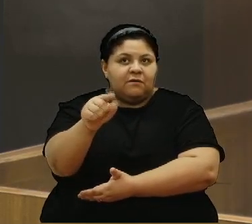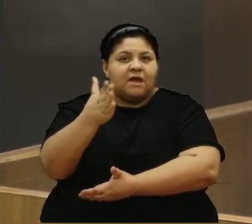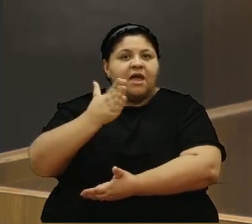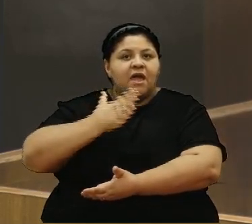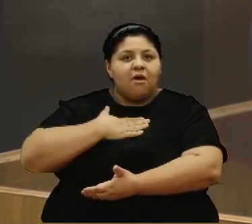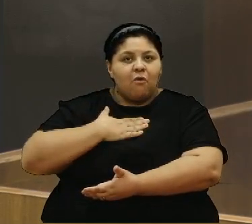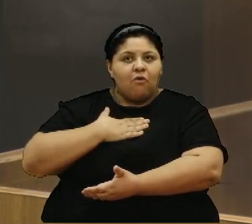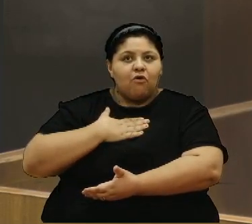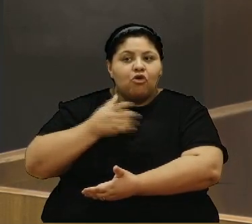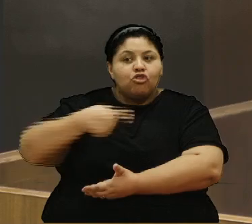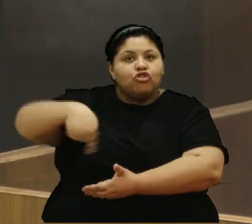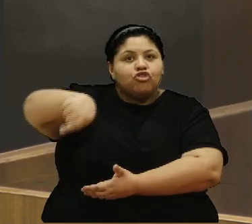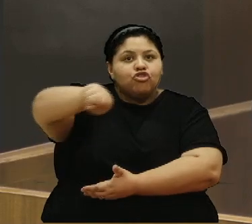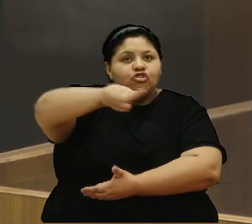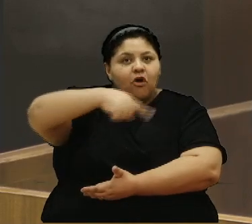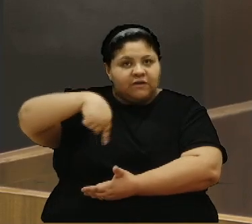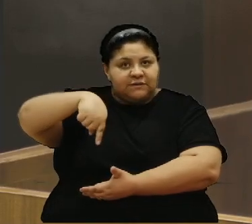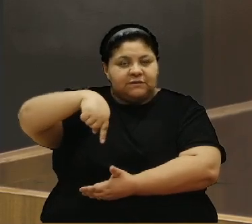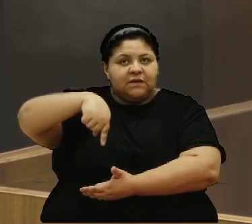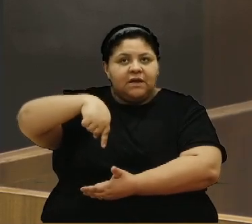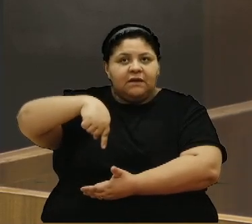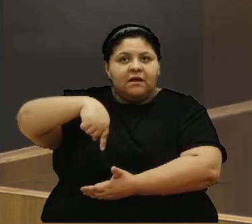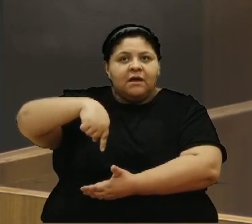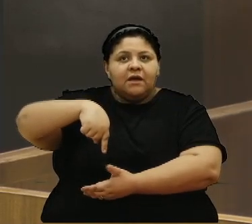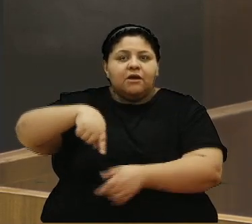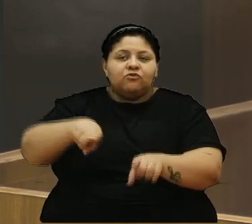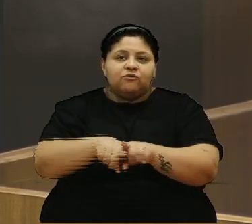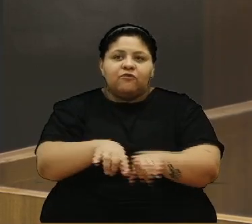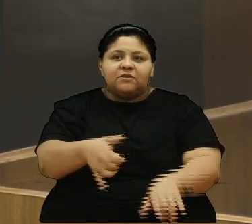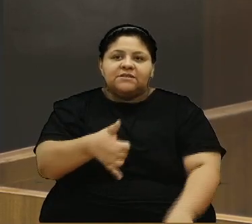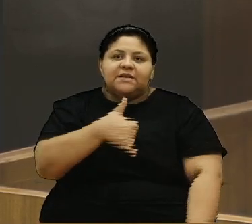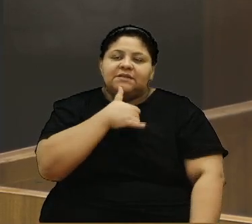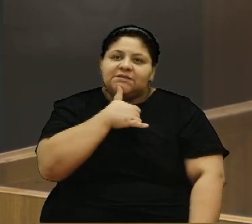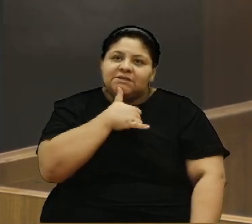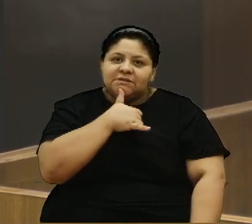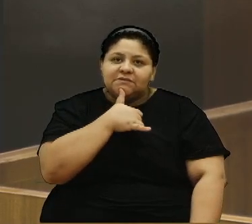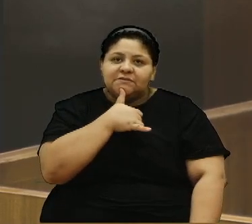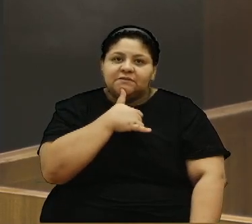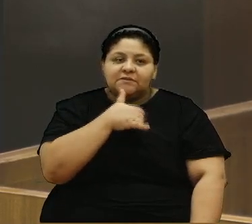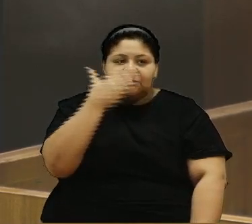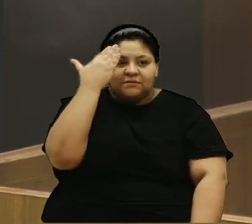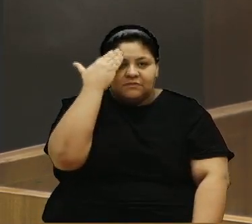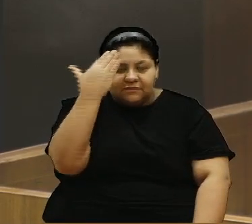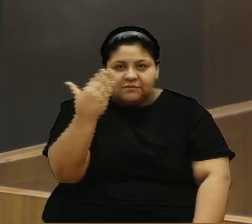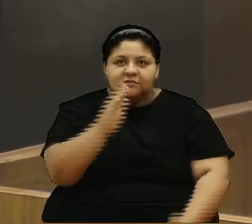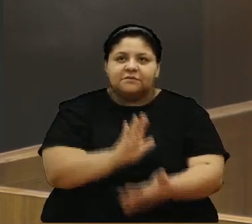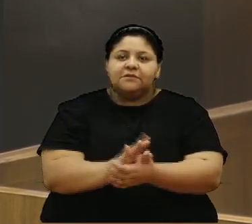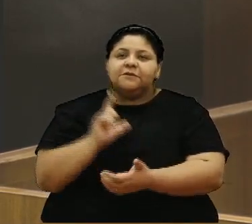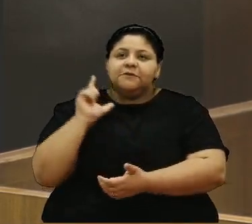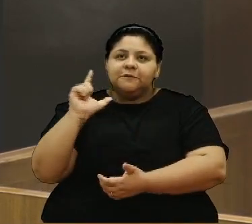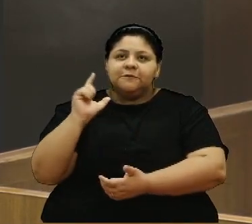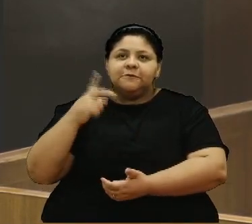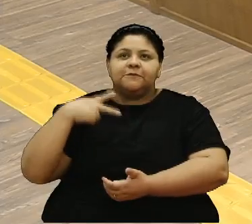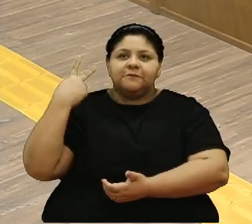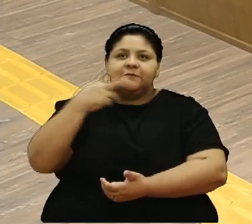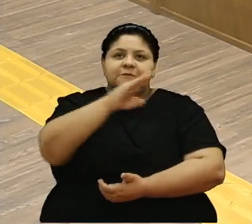eu, somos nós. Infelizmente. Muito obrigado. Obrigado, vereador Ramon. Com a palavra, vereador Rafael